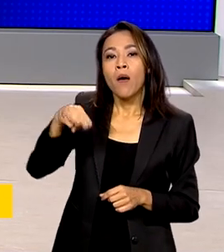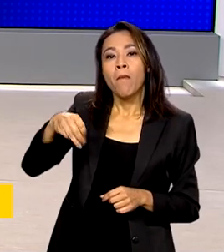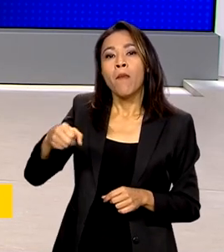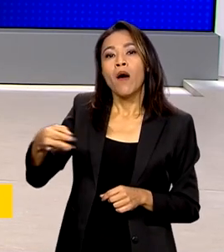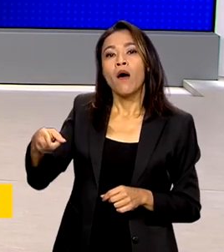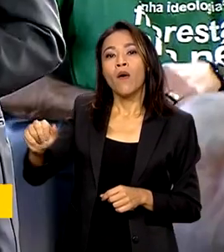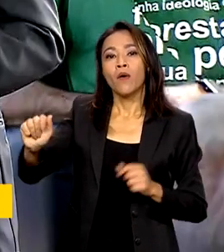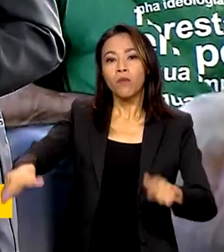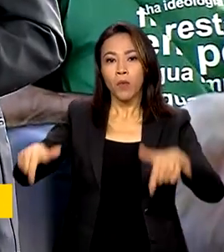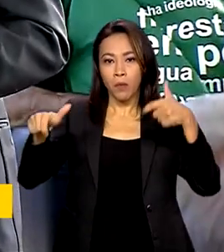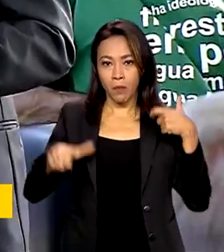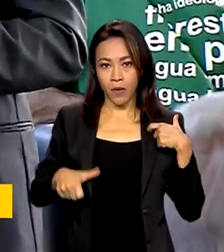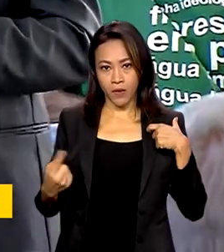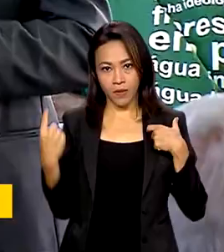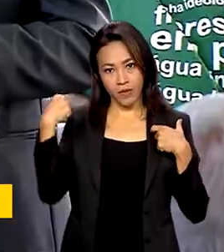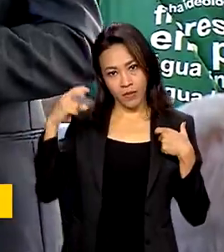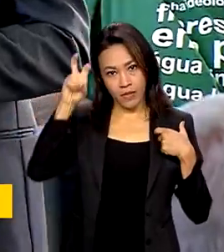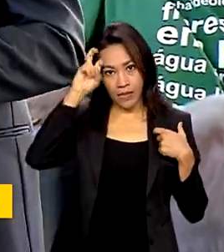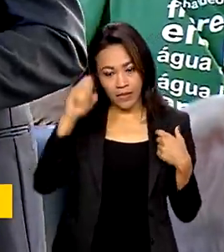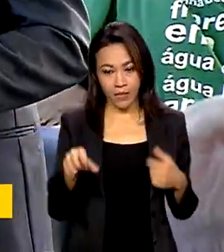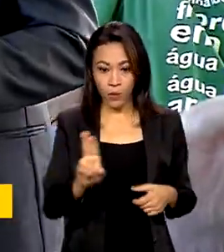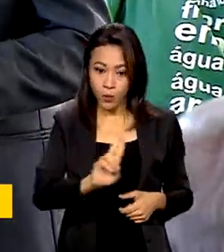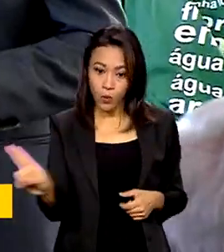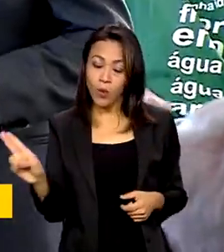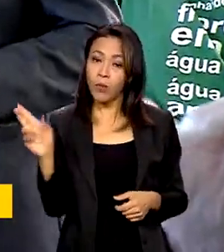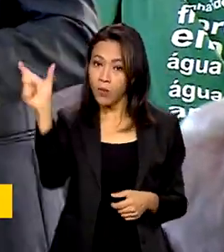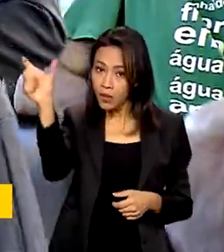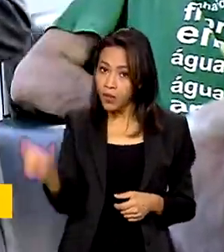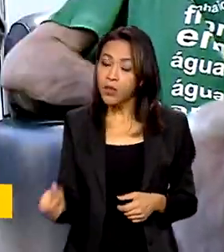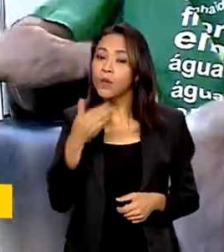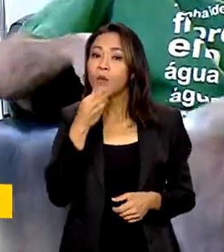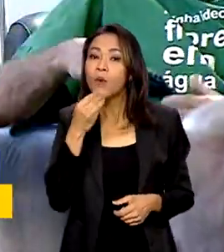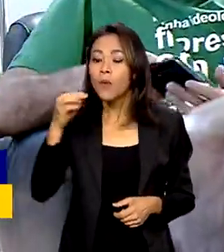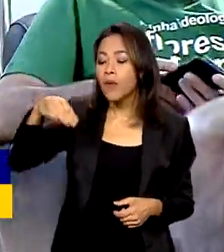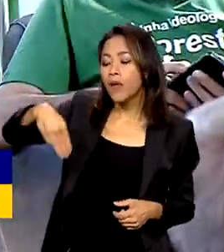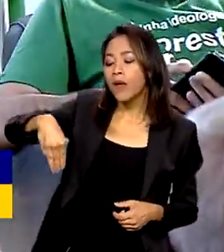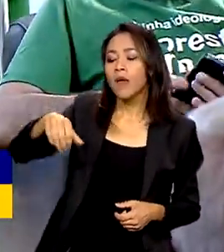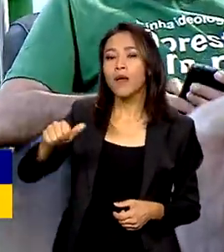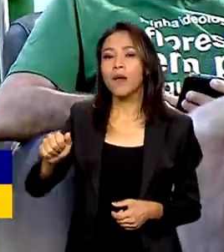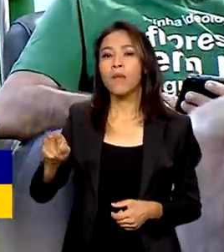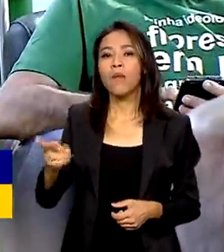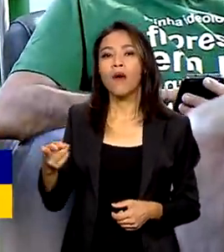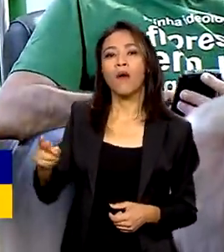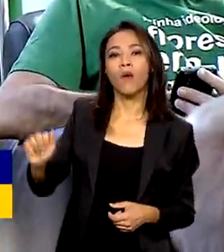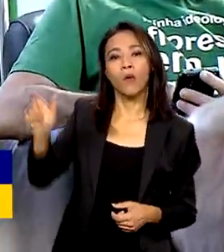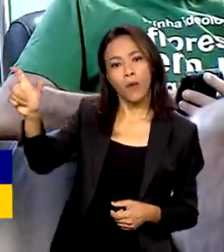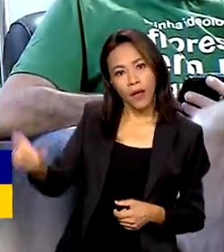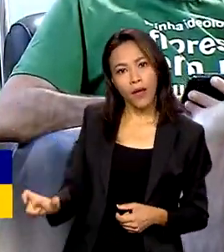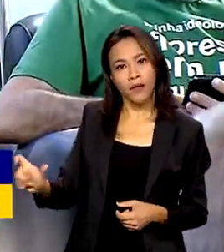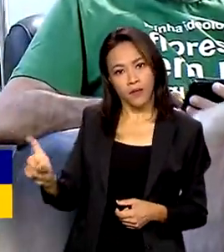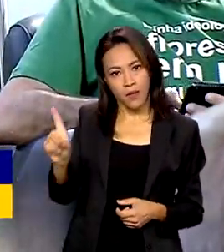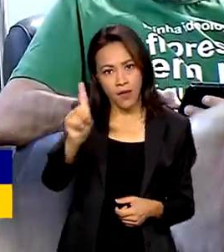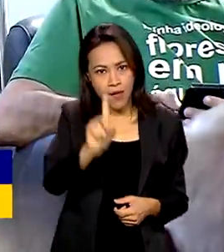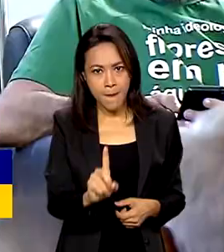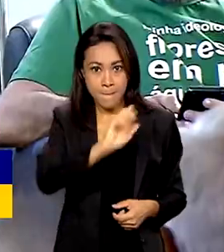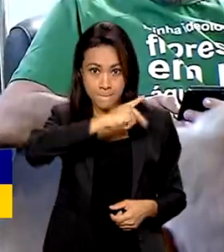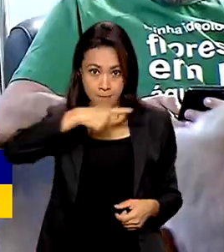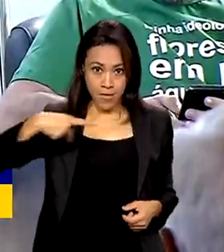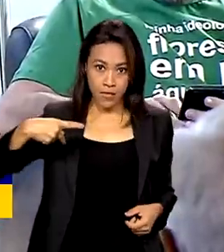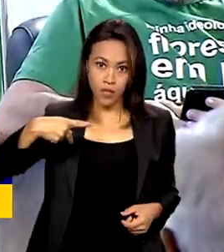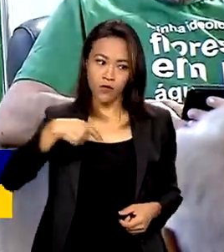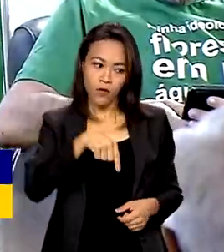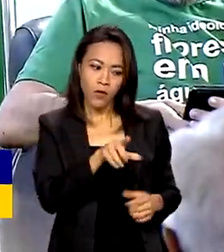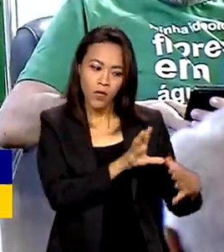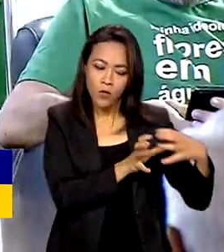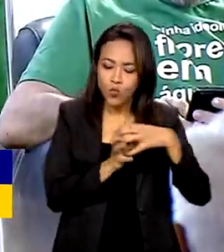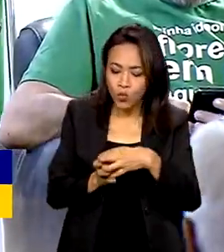quinta-feira o nome de Mauro Oliveira Pires para assumir a presidência dos CNB foi escolhido por um comitê de